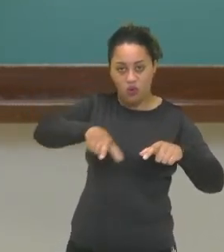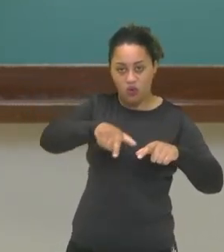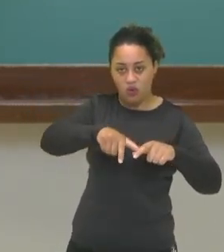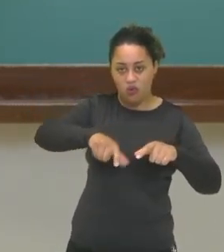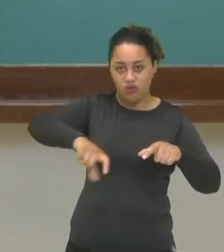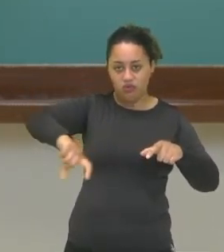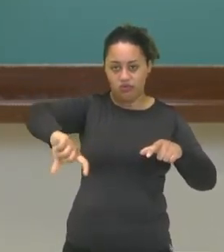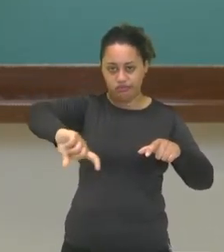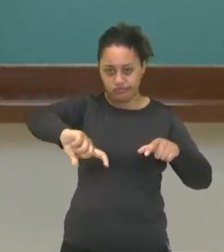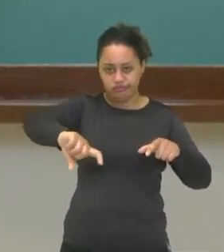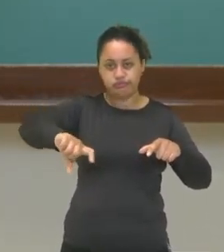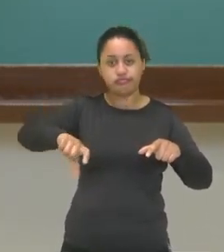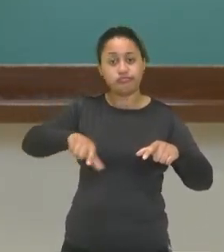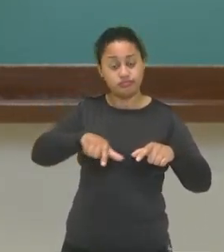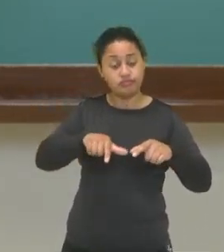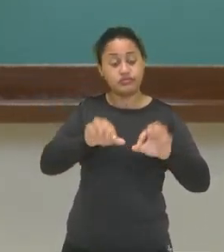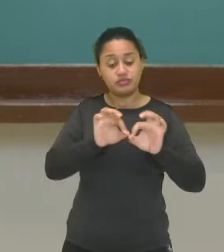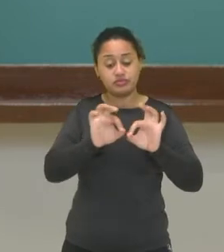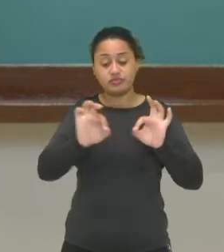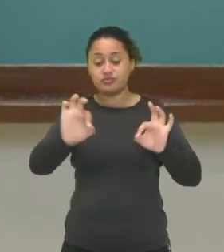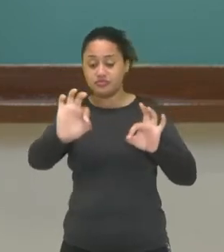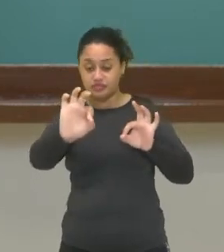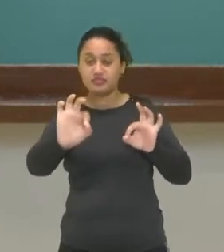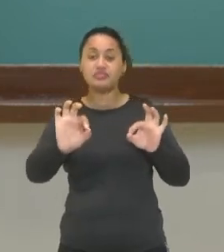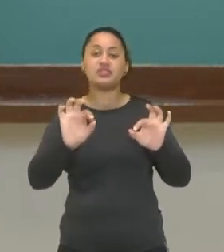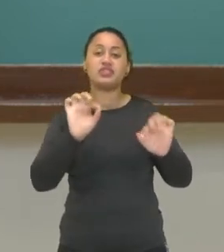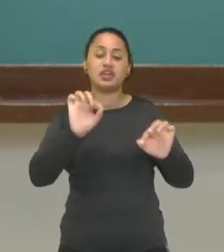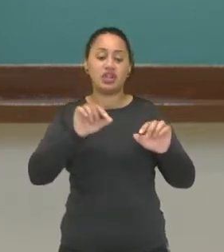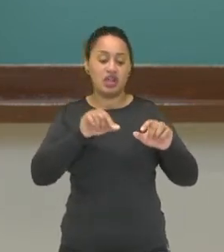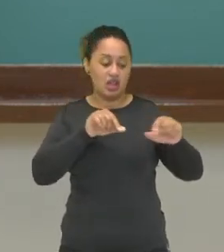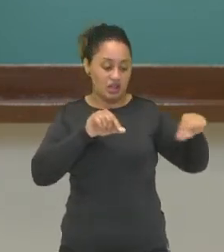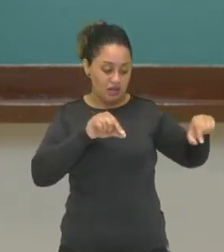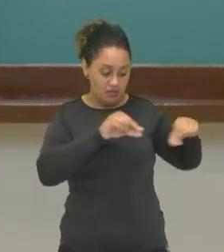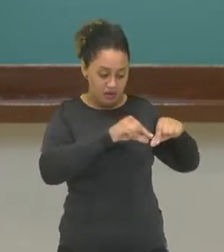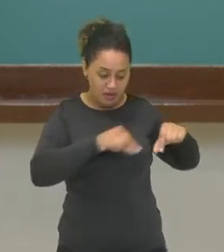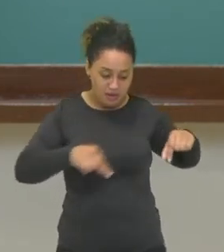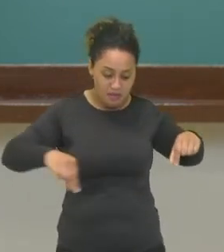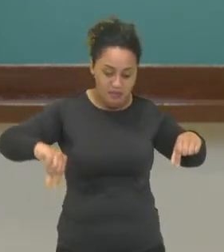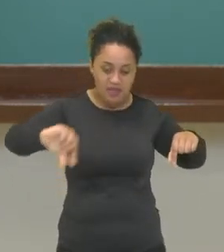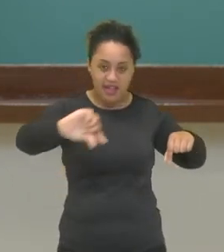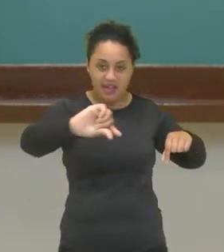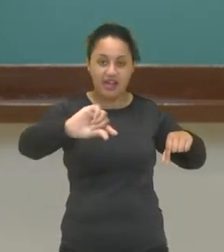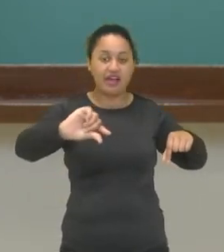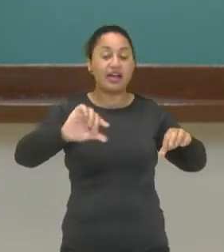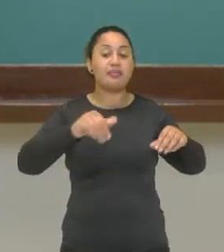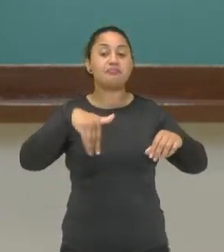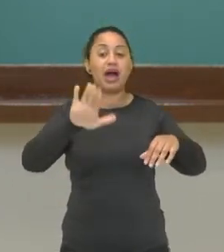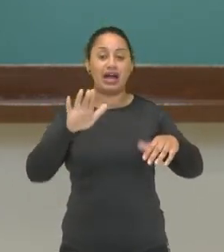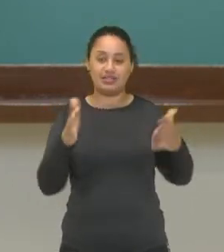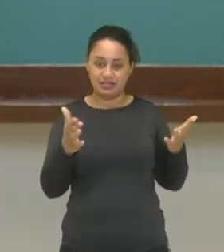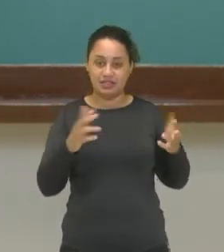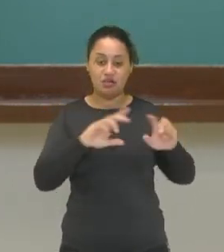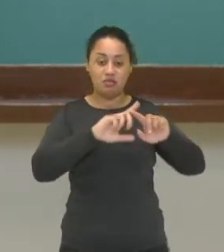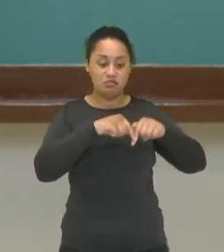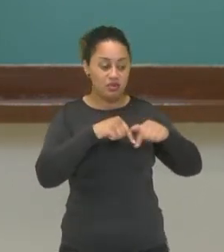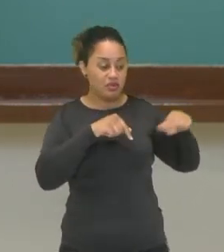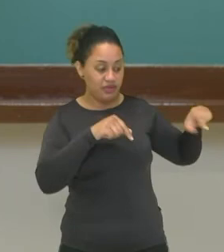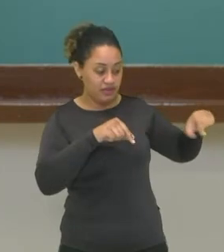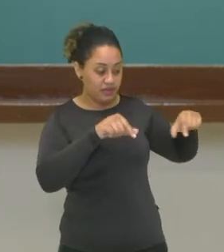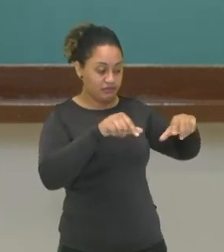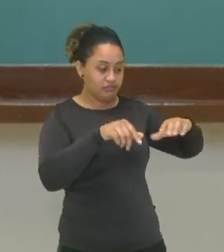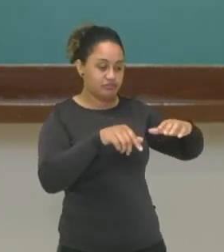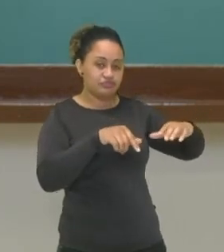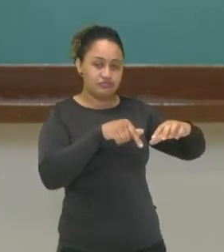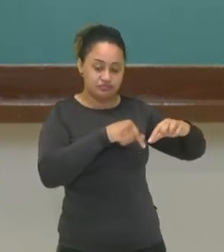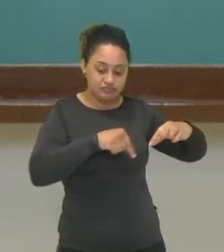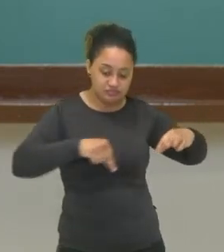curva, tá? A distância de quem corre mais aberto acaba sendo maior. Então, por isso, é feita